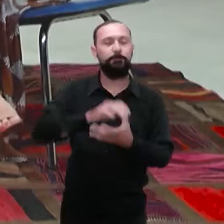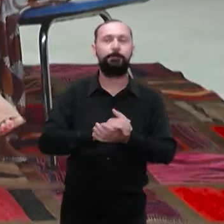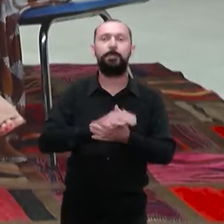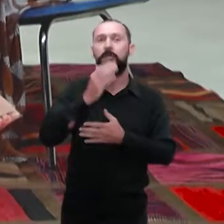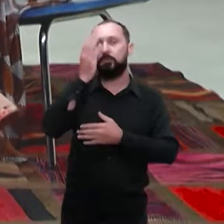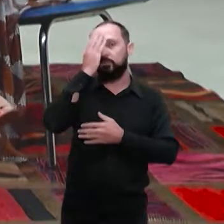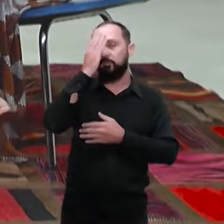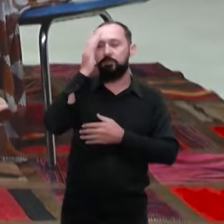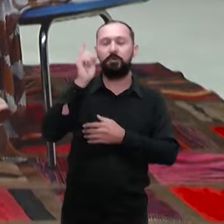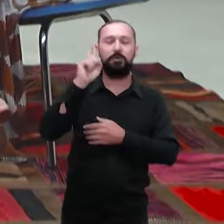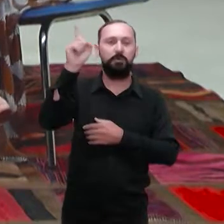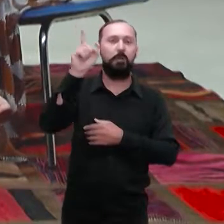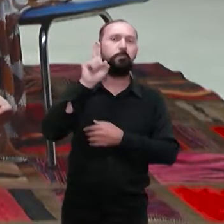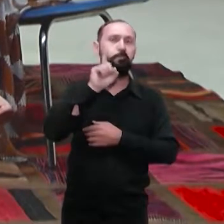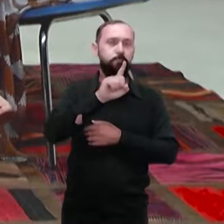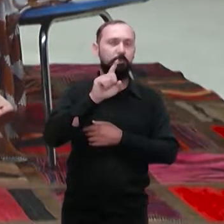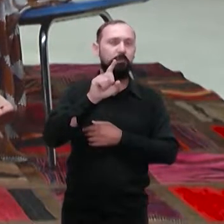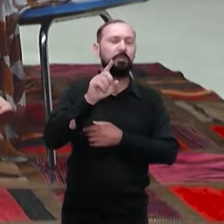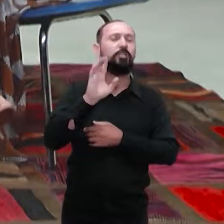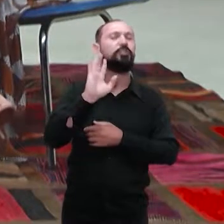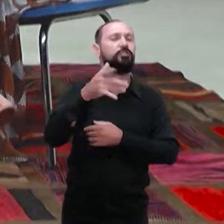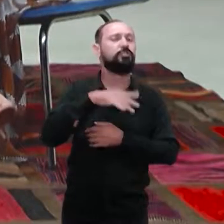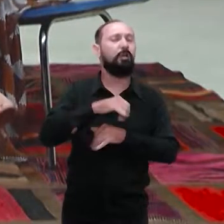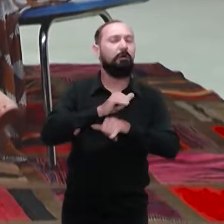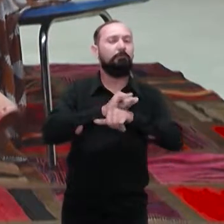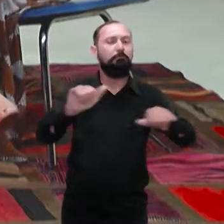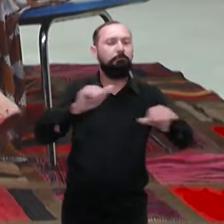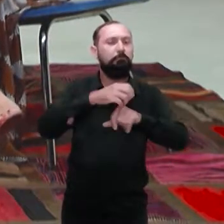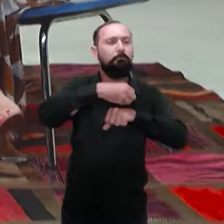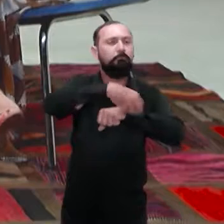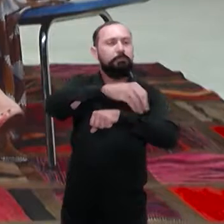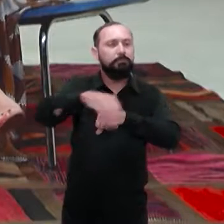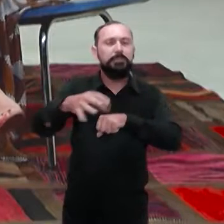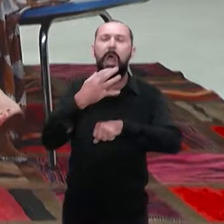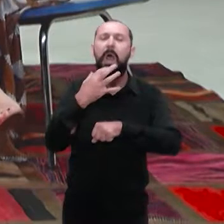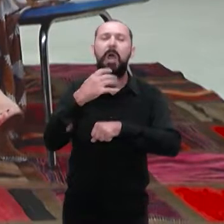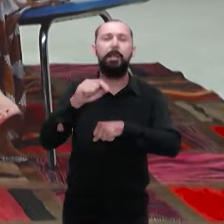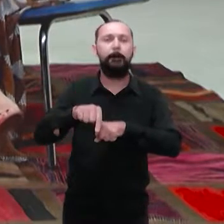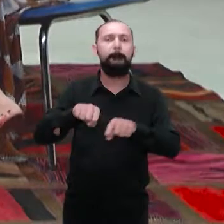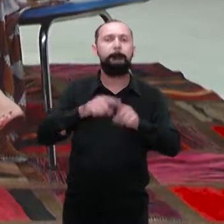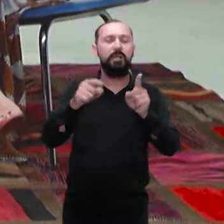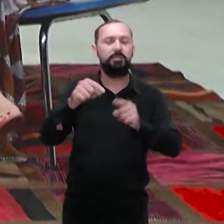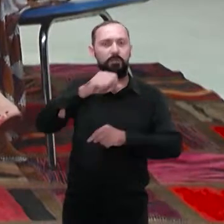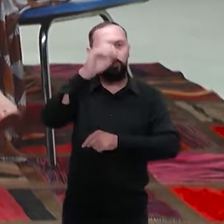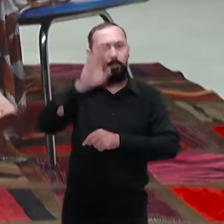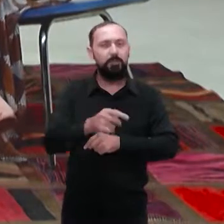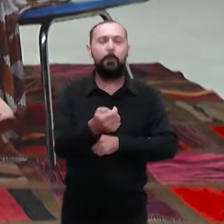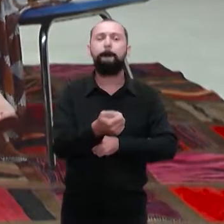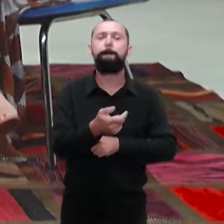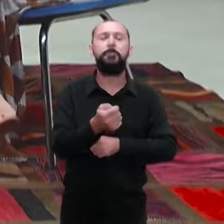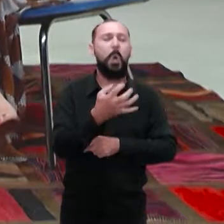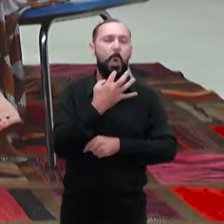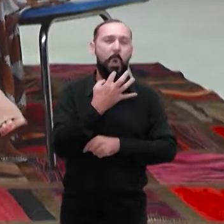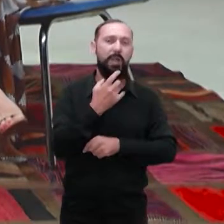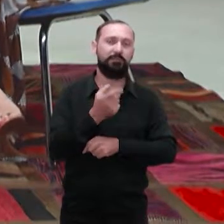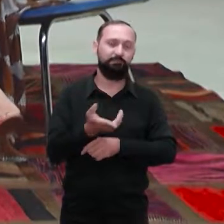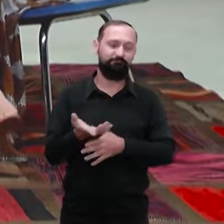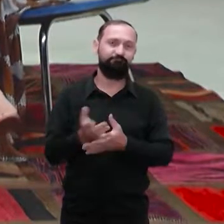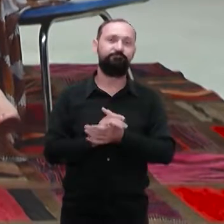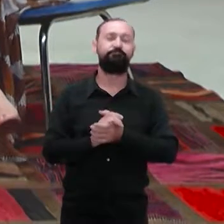idosos. Eu sei que nos Estados Unidos essa técnica é bem divulgada, né? Tem muita gente que já faz, mas o Brasil ainda é pouco